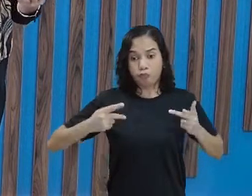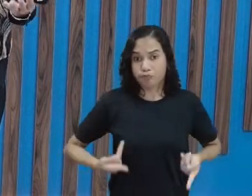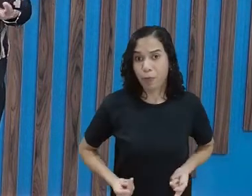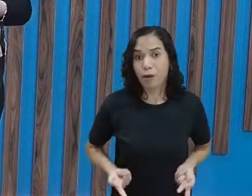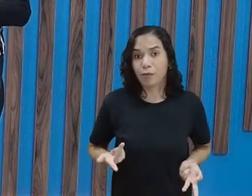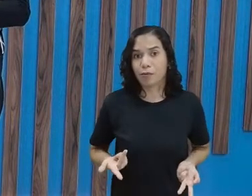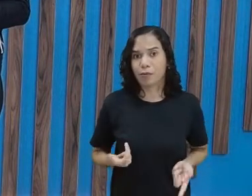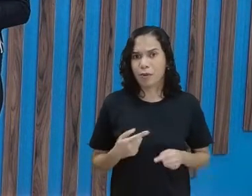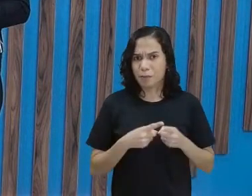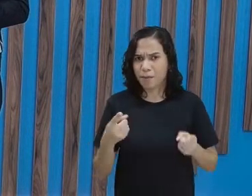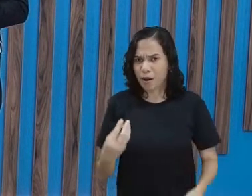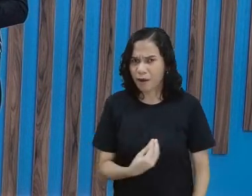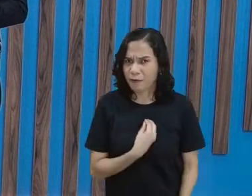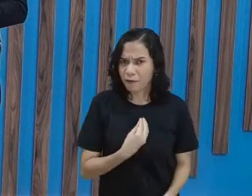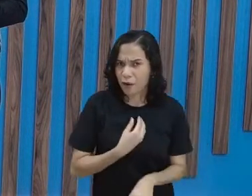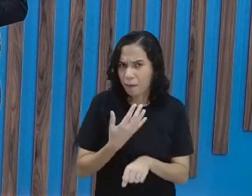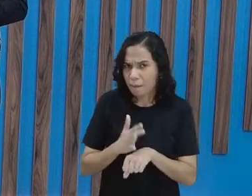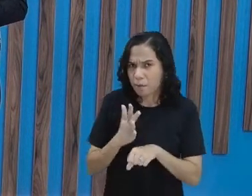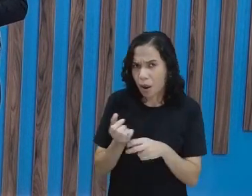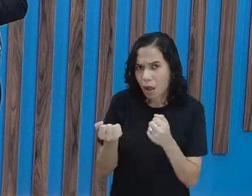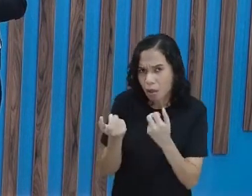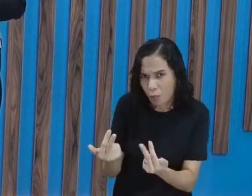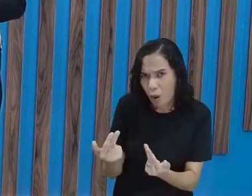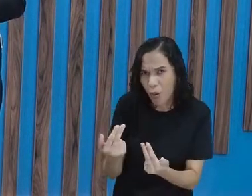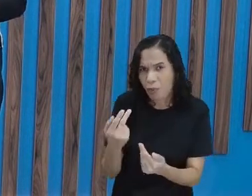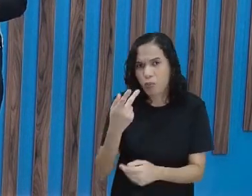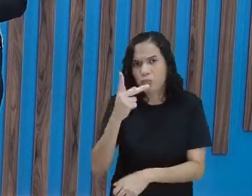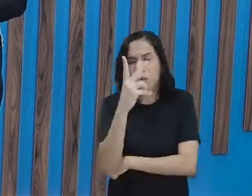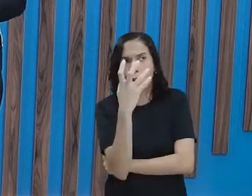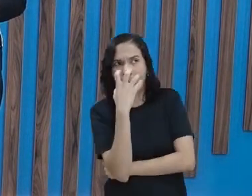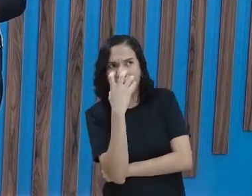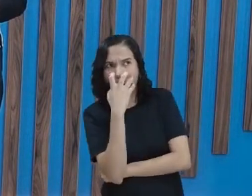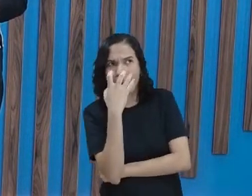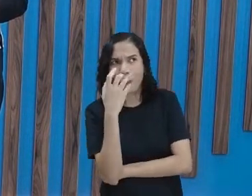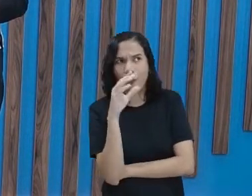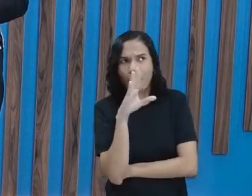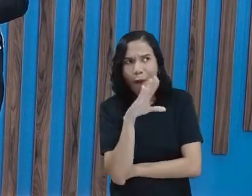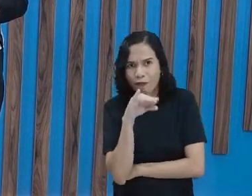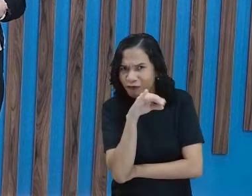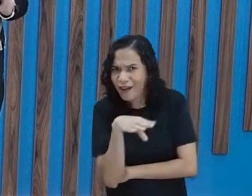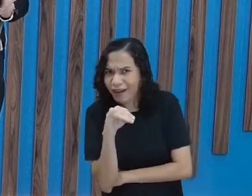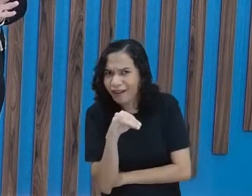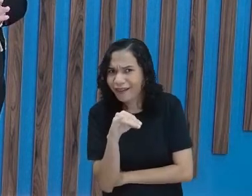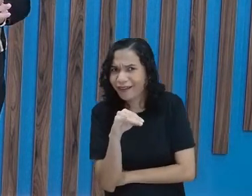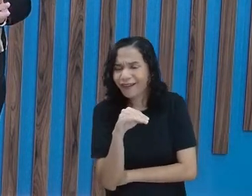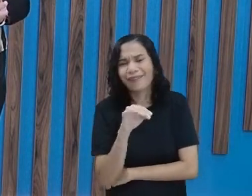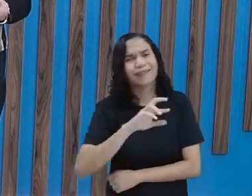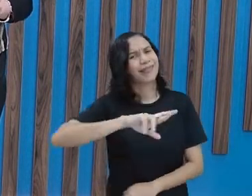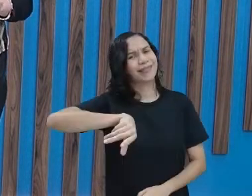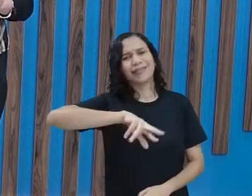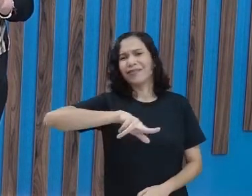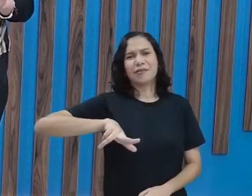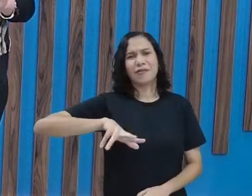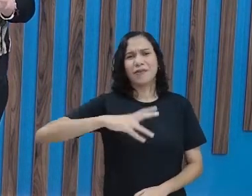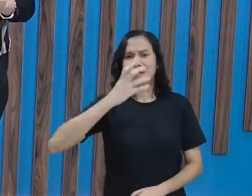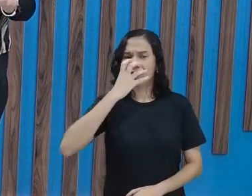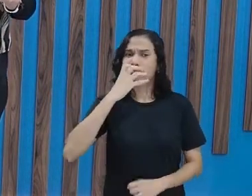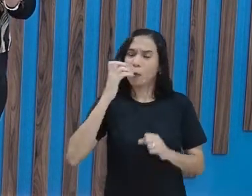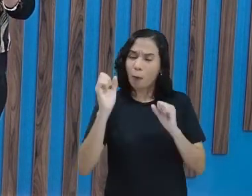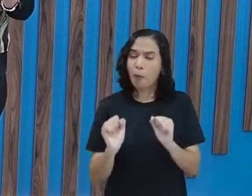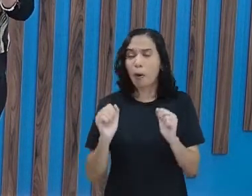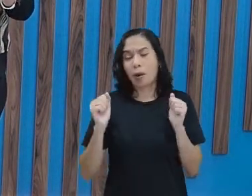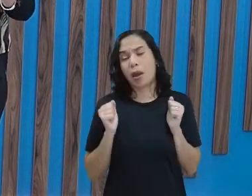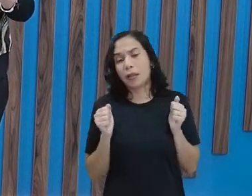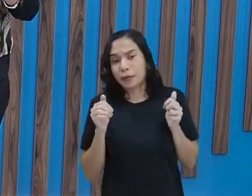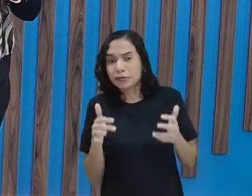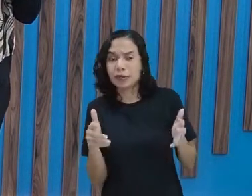E será que na vida real é assim? Será que o seu cachorrinho fala com você? Não. Ele pode até agir